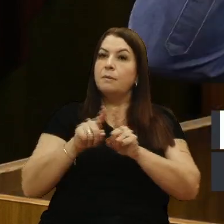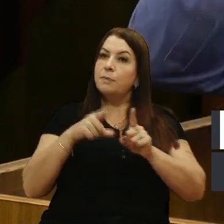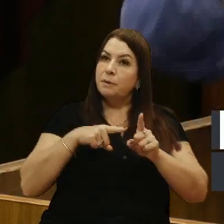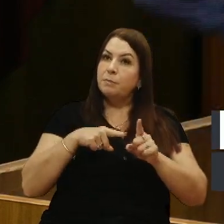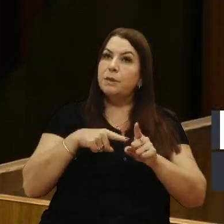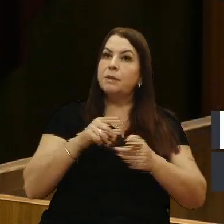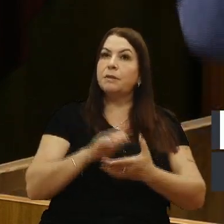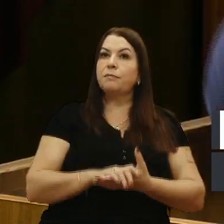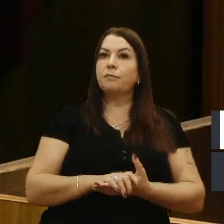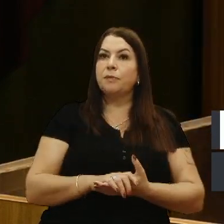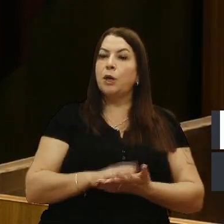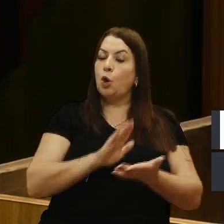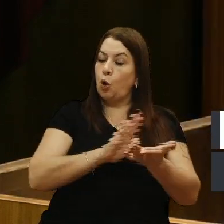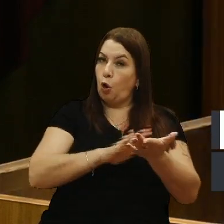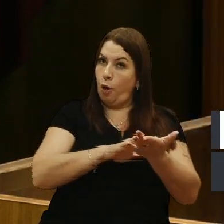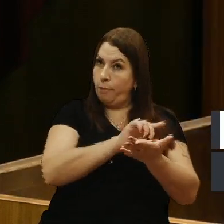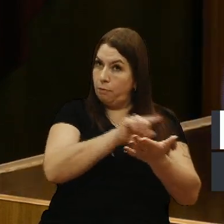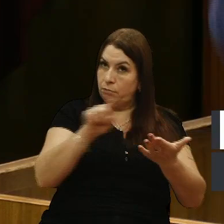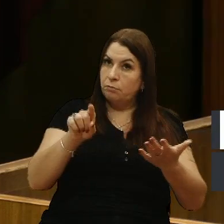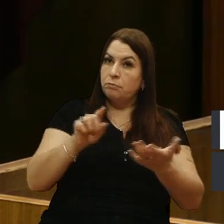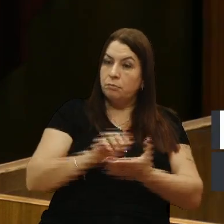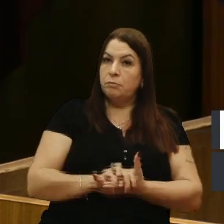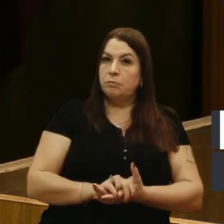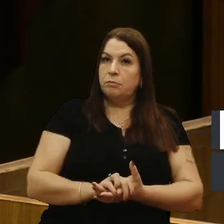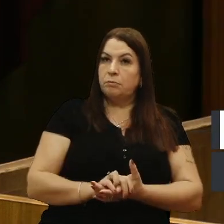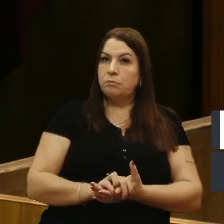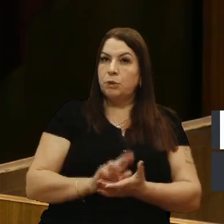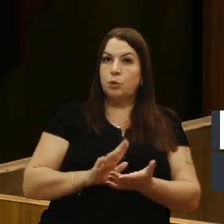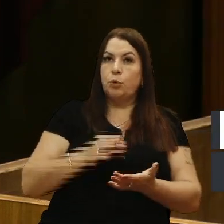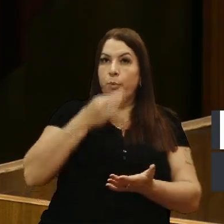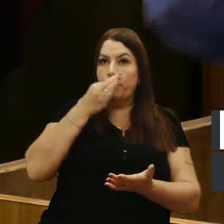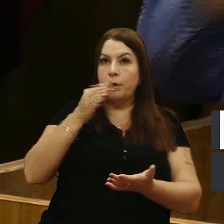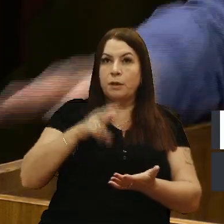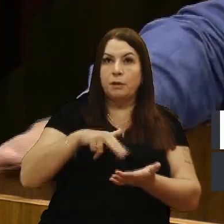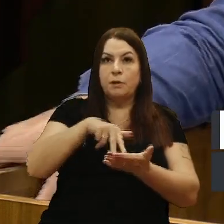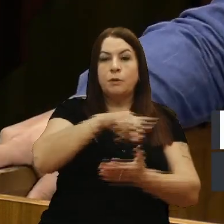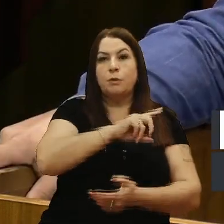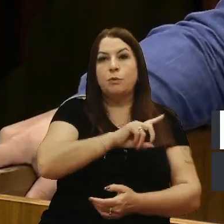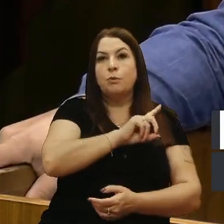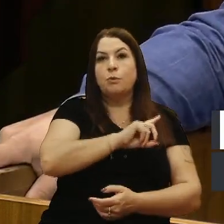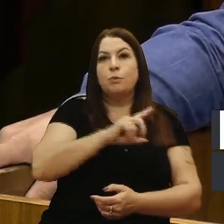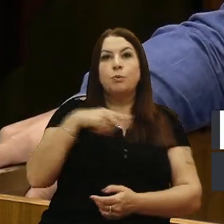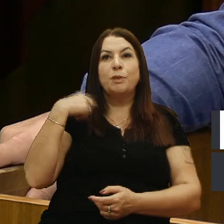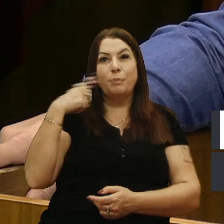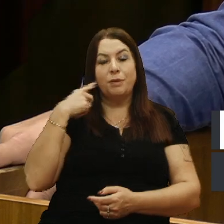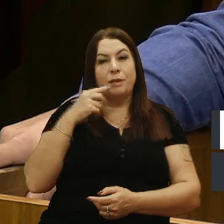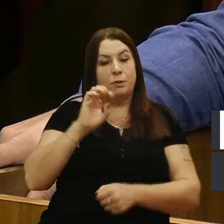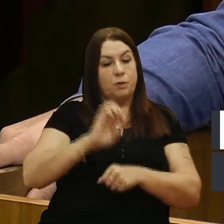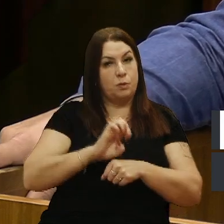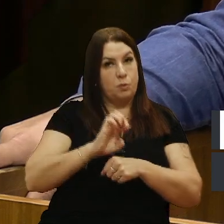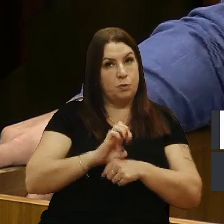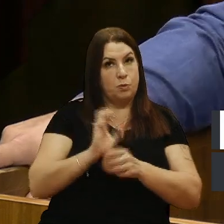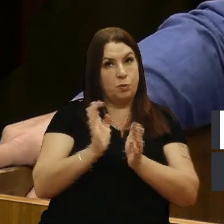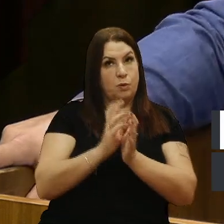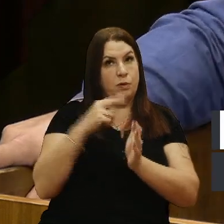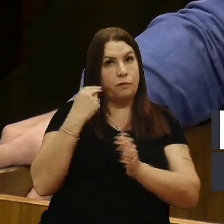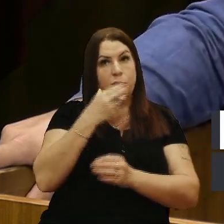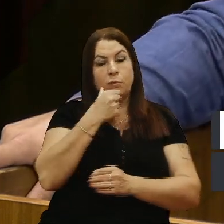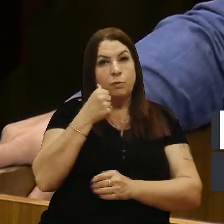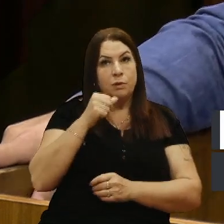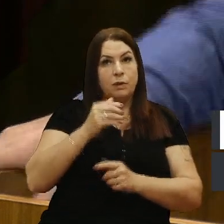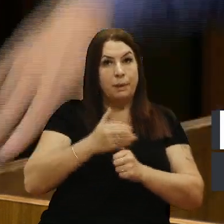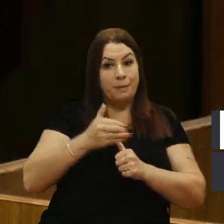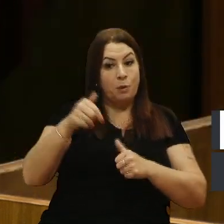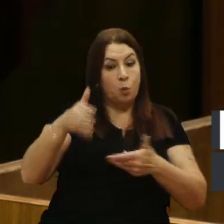temos que cobrar posicionamento dos deputados estaduais, colegas vereadores ou vereadoras, que têm